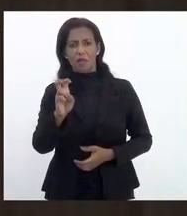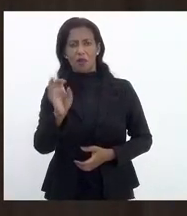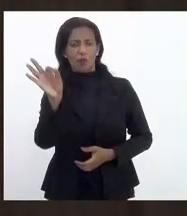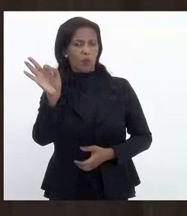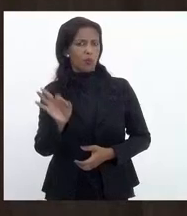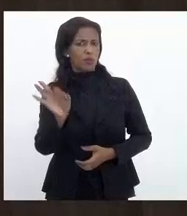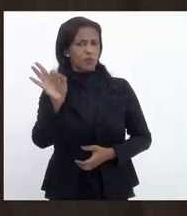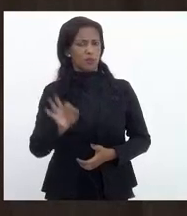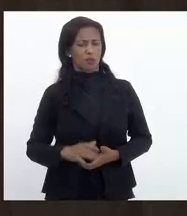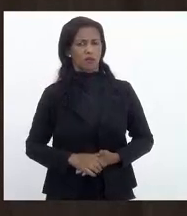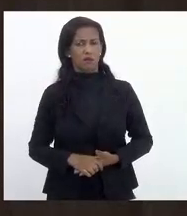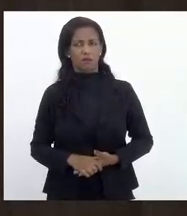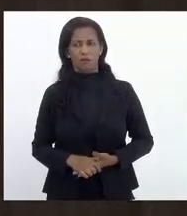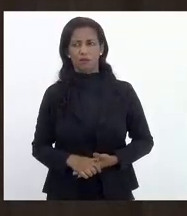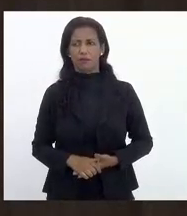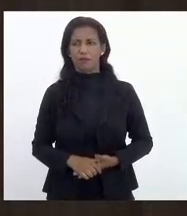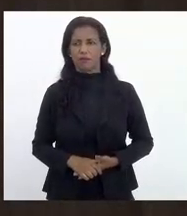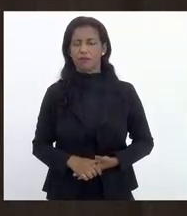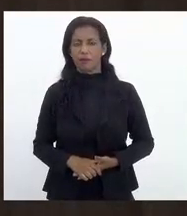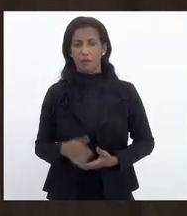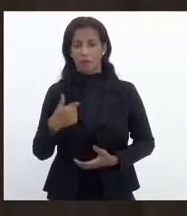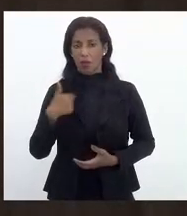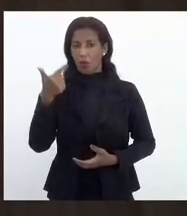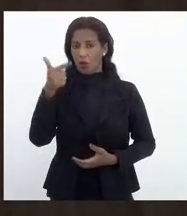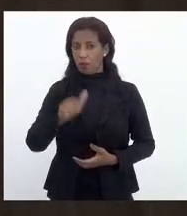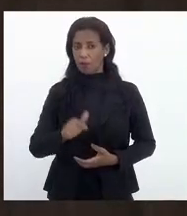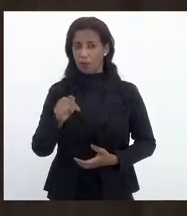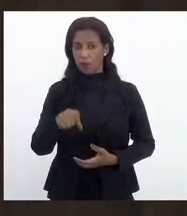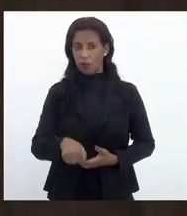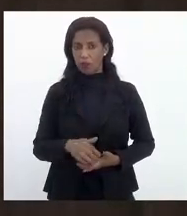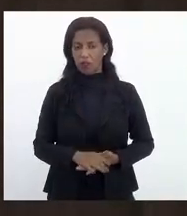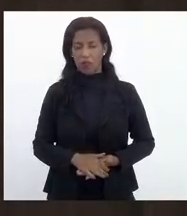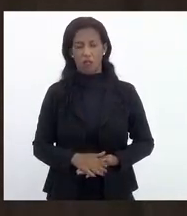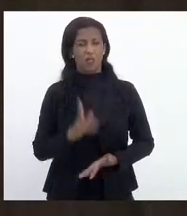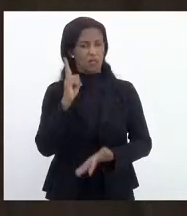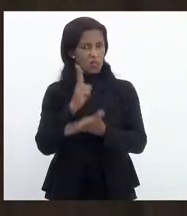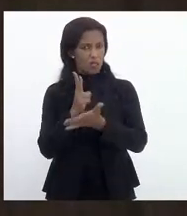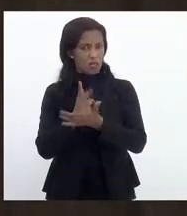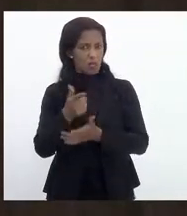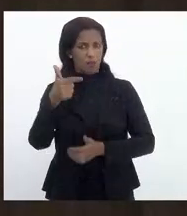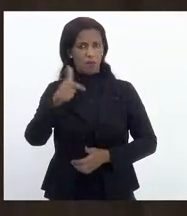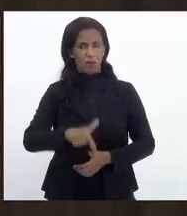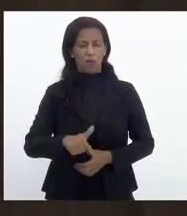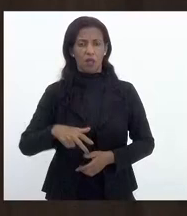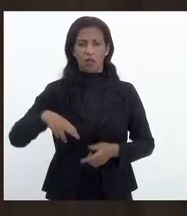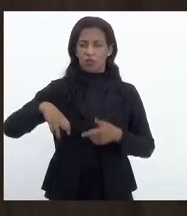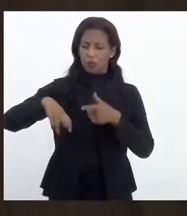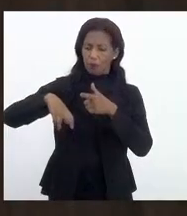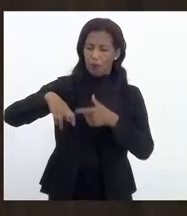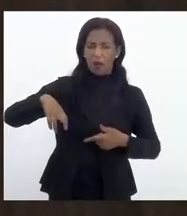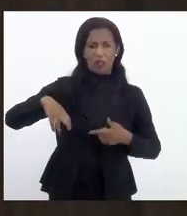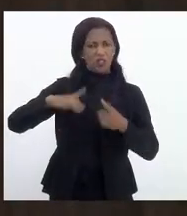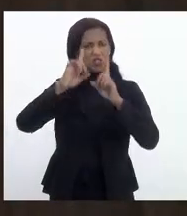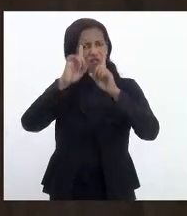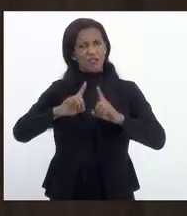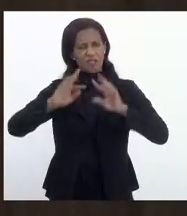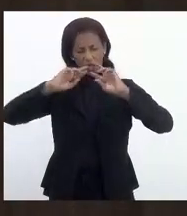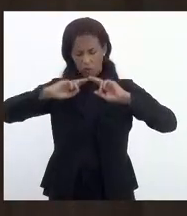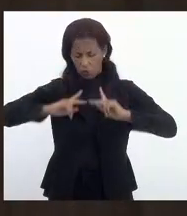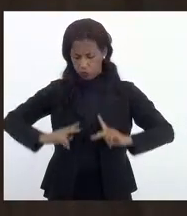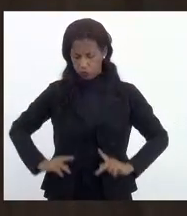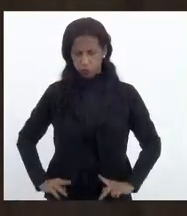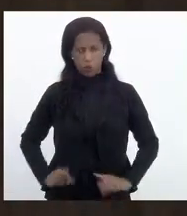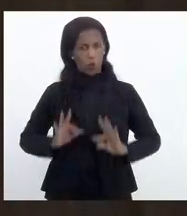não Eu repito aqui e sempre vou repetir de paraplégicos tetraplégicos